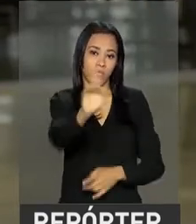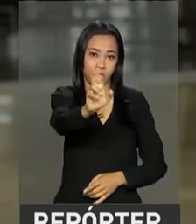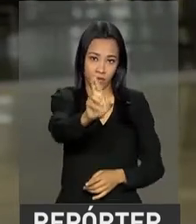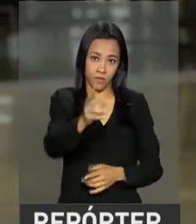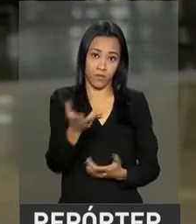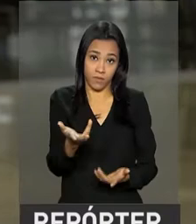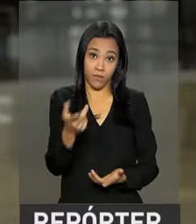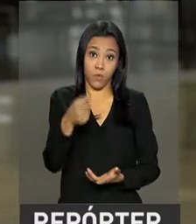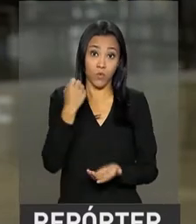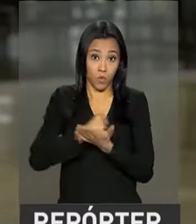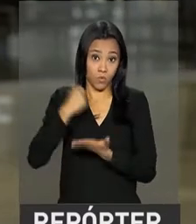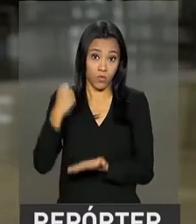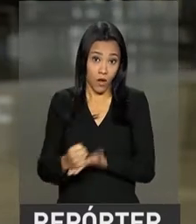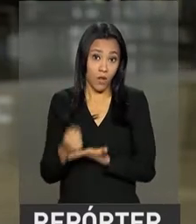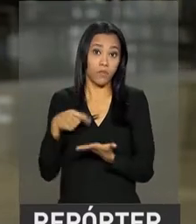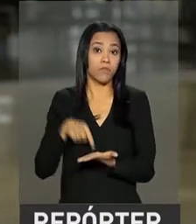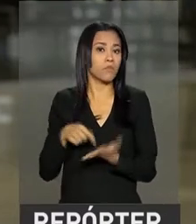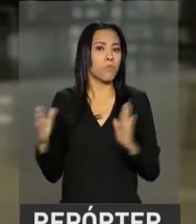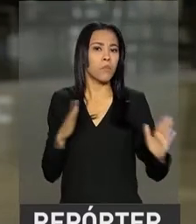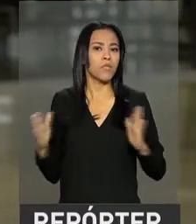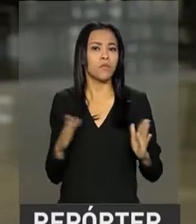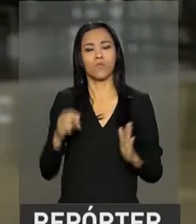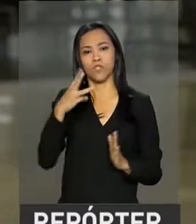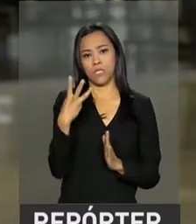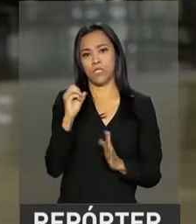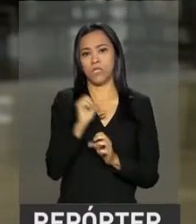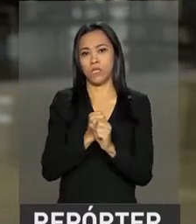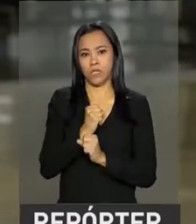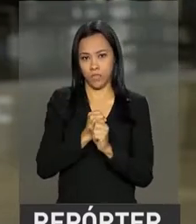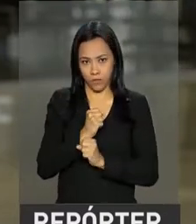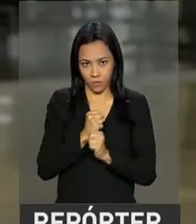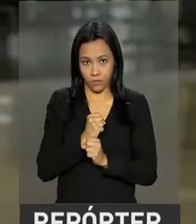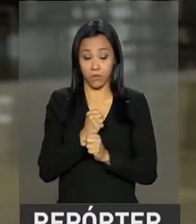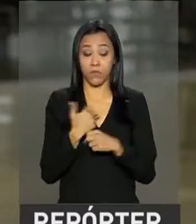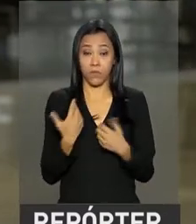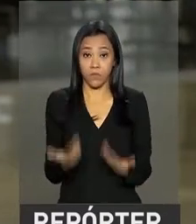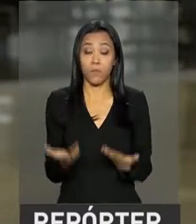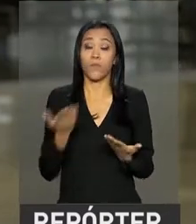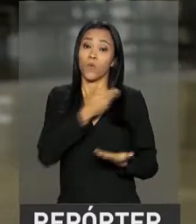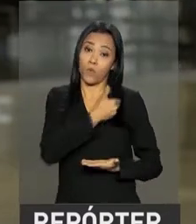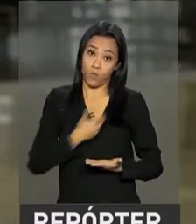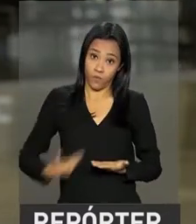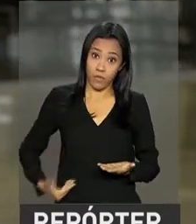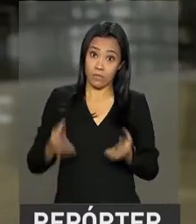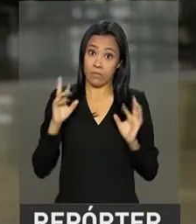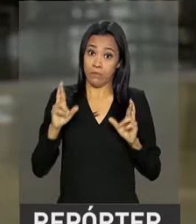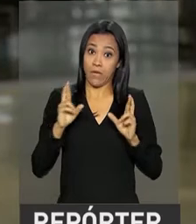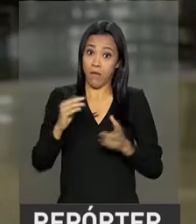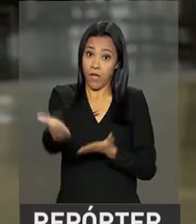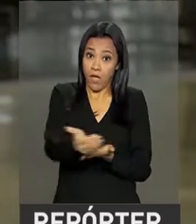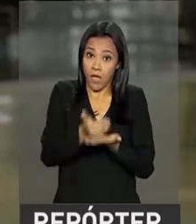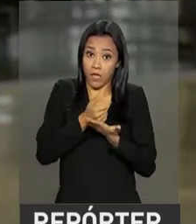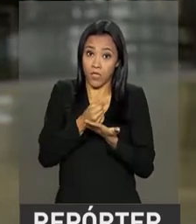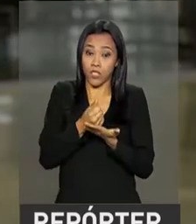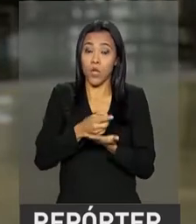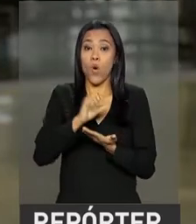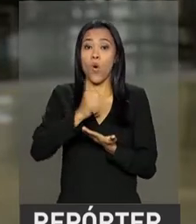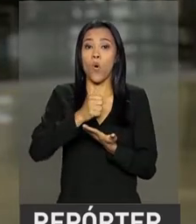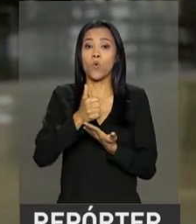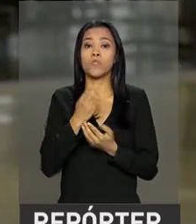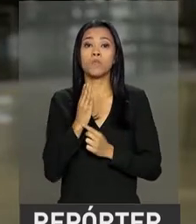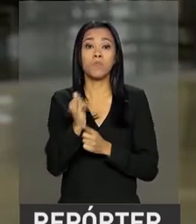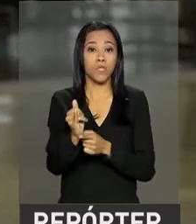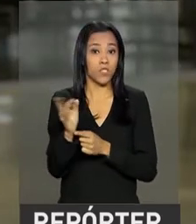reais. Os contratos têm duração de 30 anos. O governo esperava arrecadar cerca de 11 bilhões